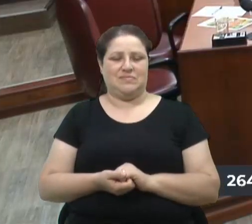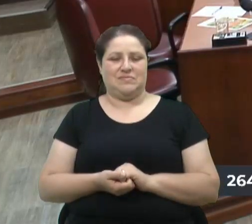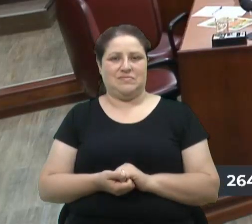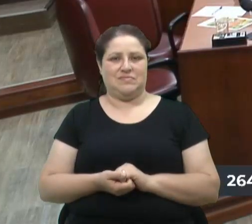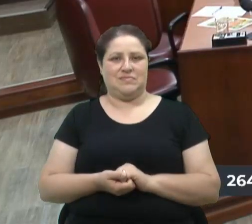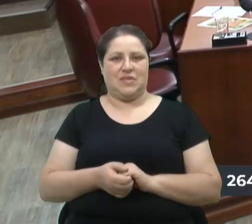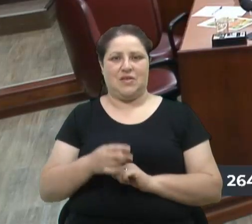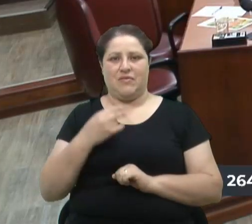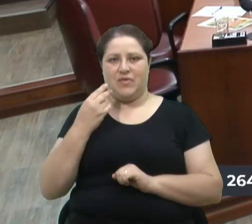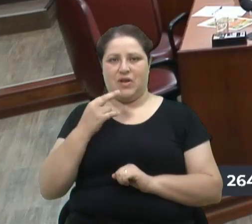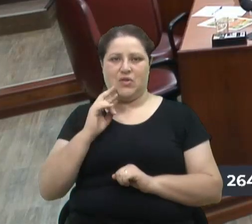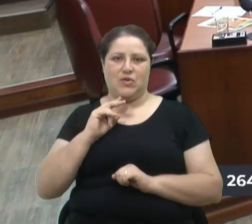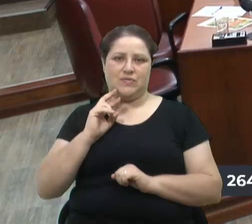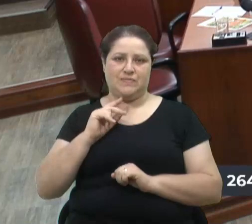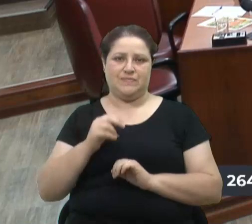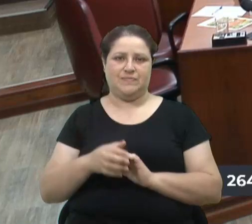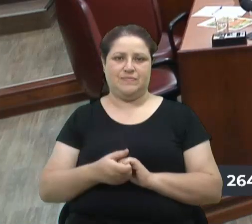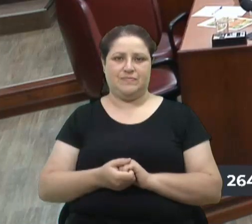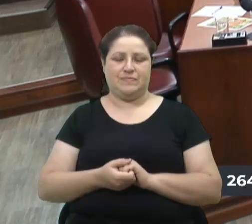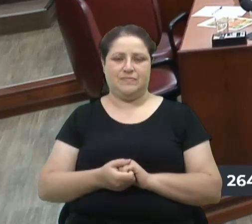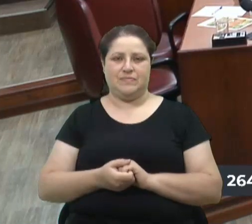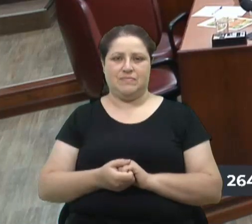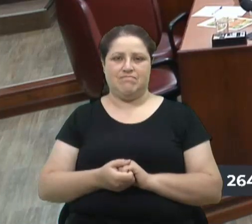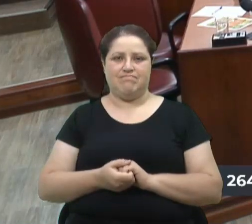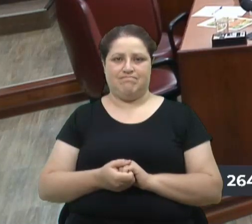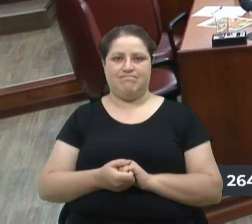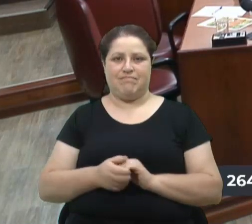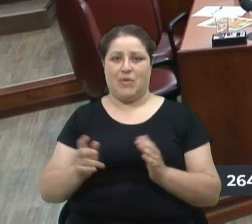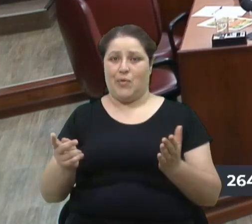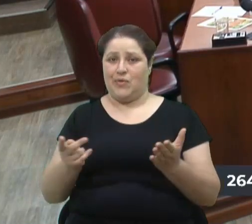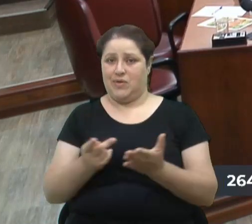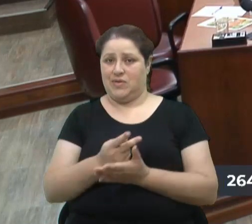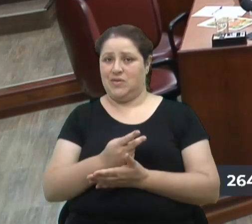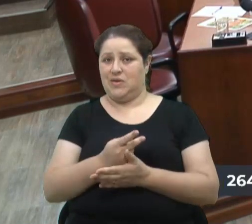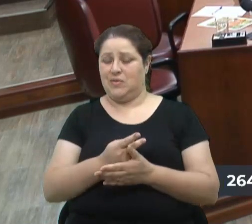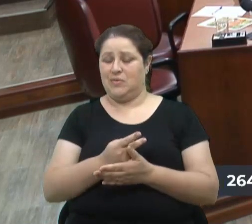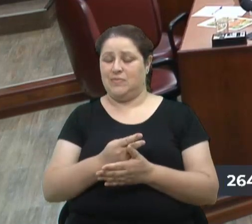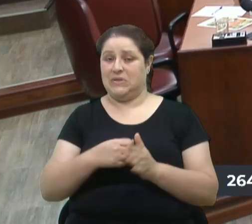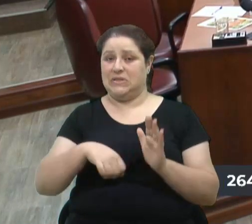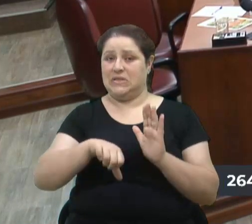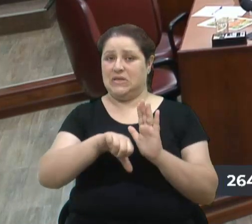Vereador Renato, esse crime doloso que teve nesse local,